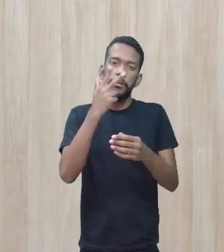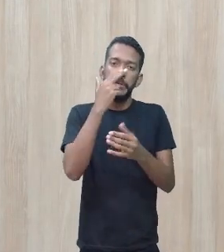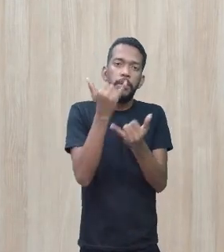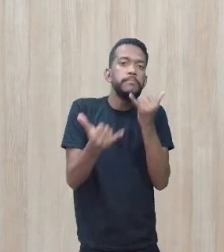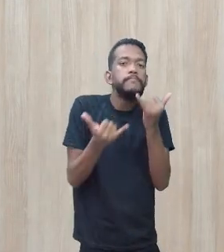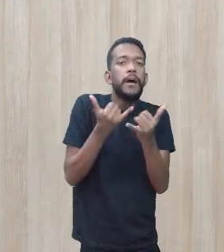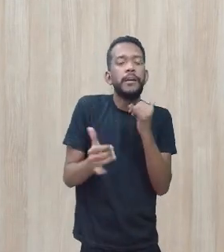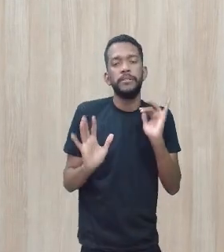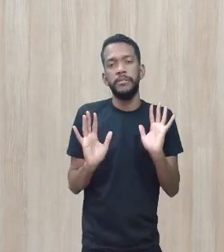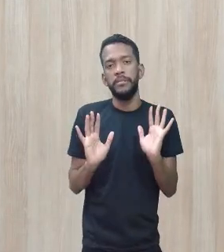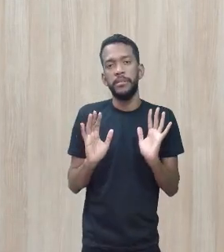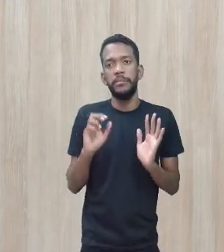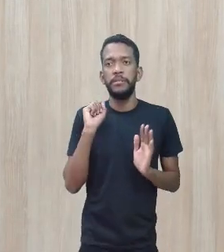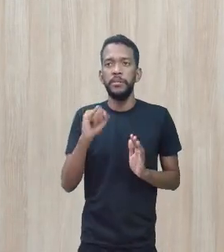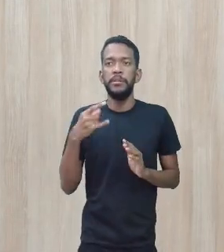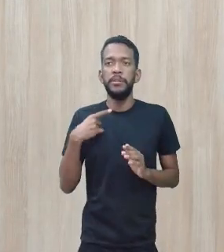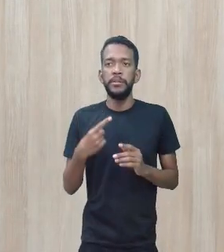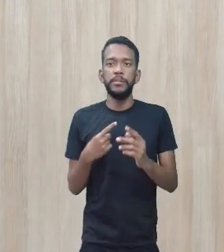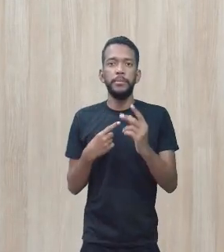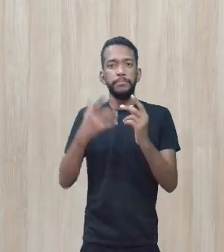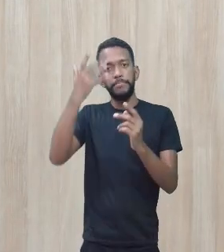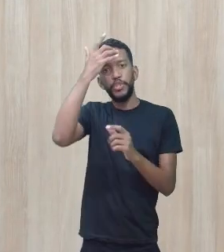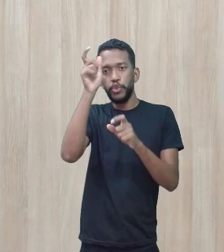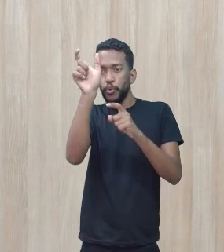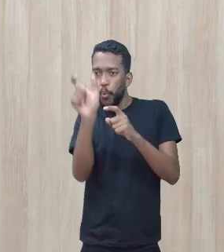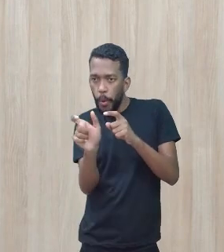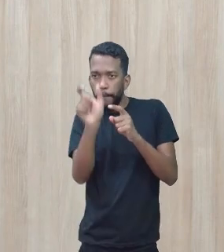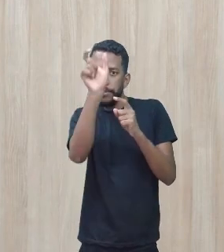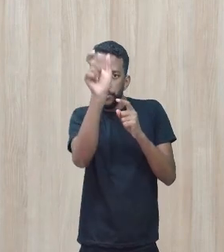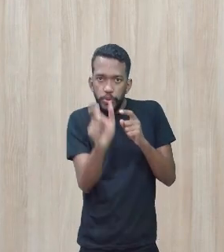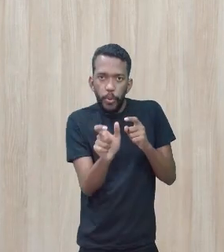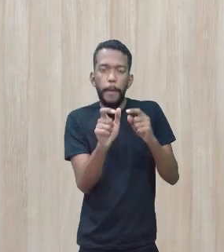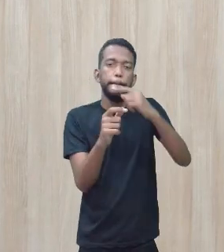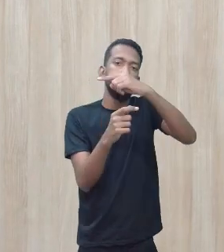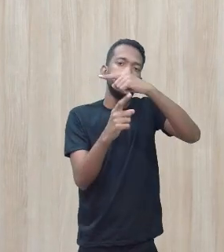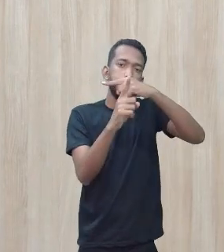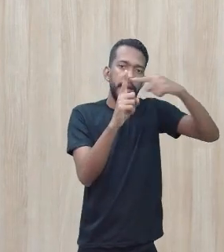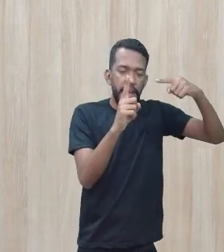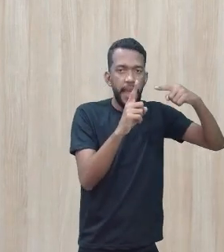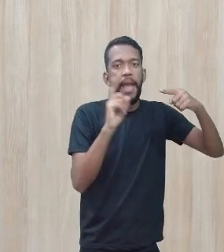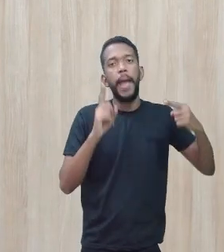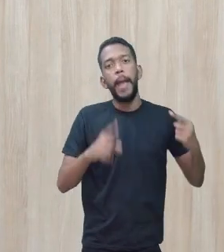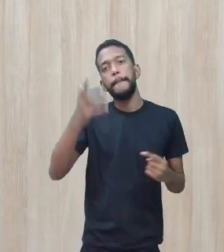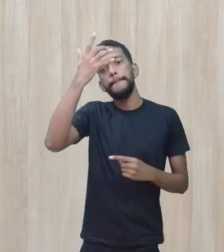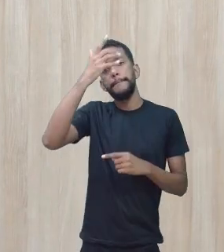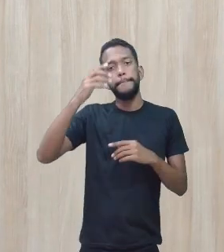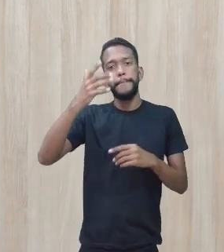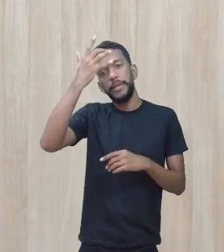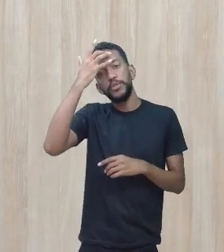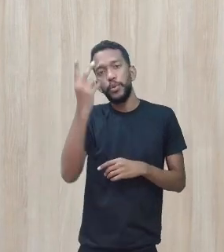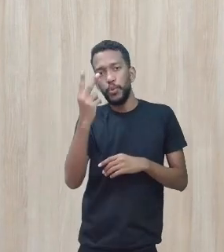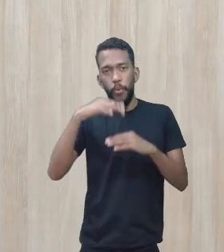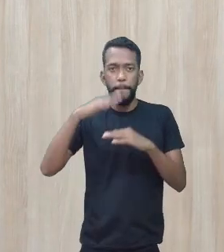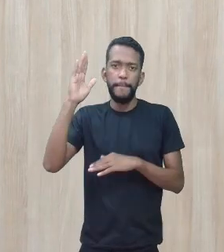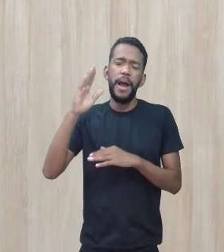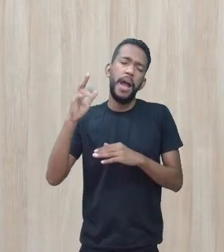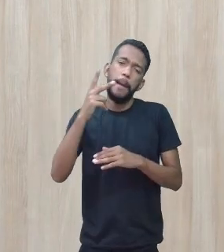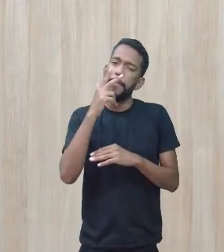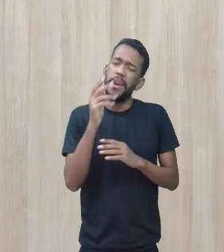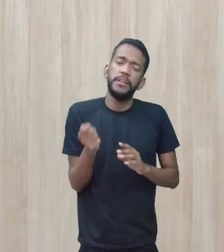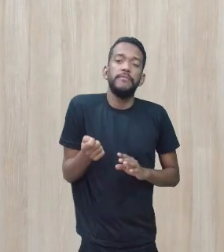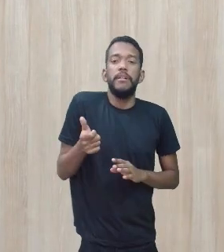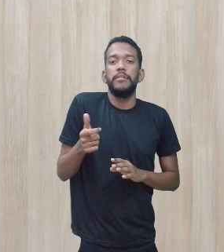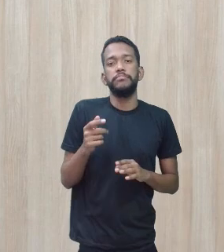tá? Se eu tenho 2,5 pessoas, então significa que mais de 2 pessoas serão infectadas. Vamos arredondar para